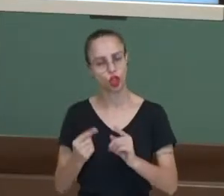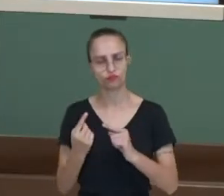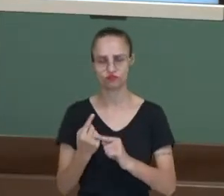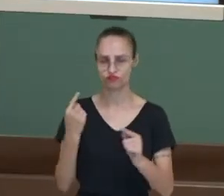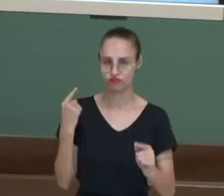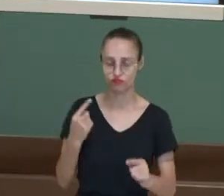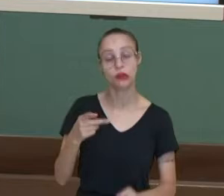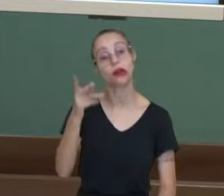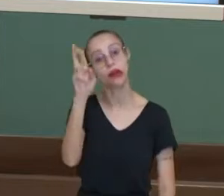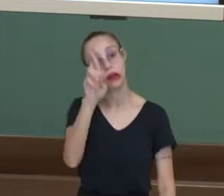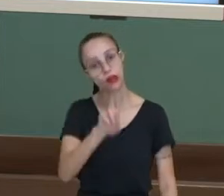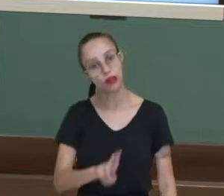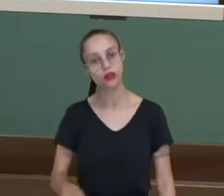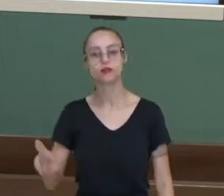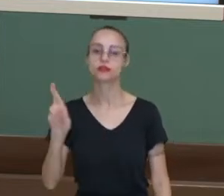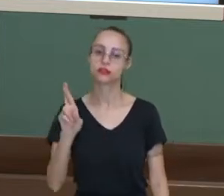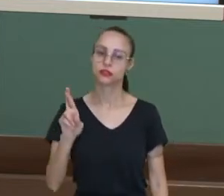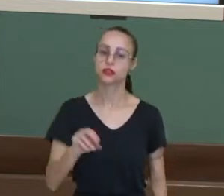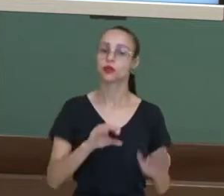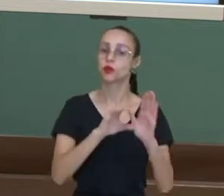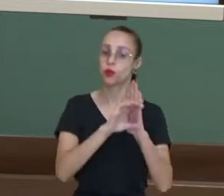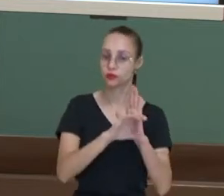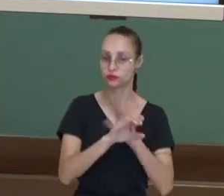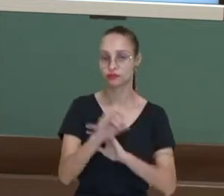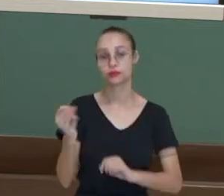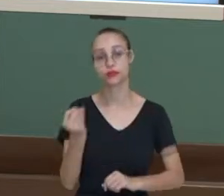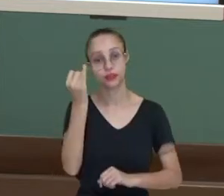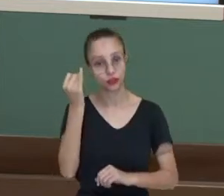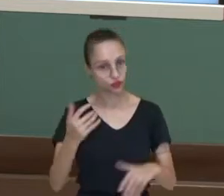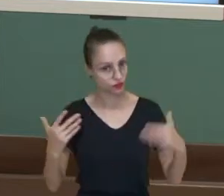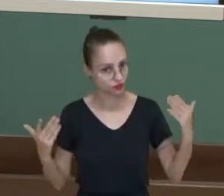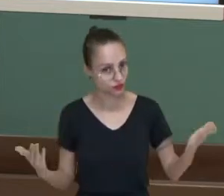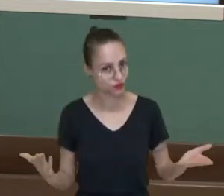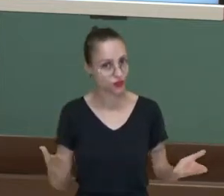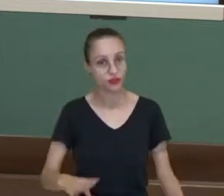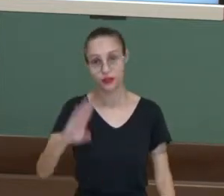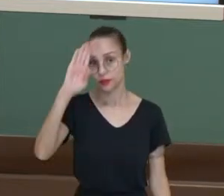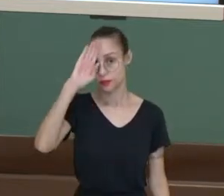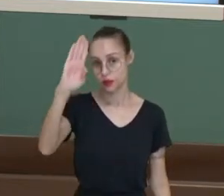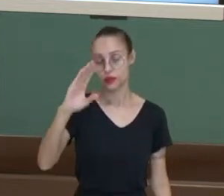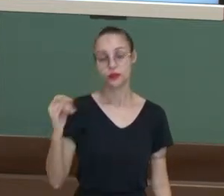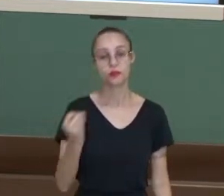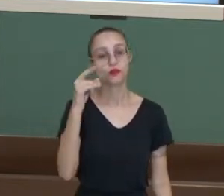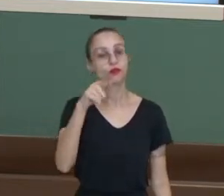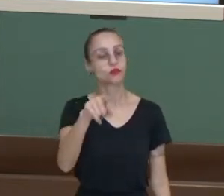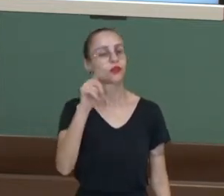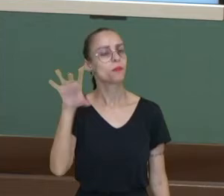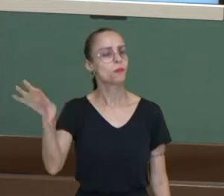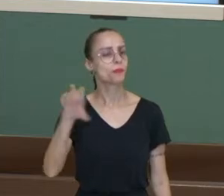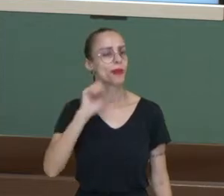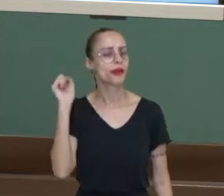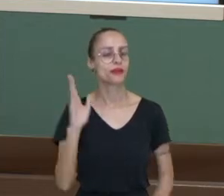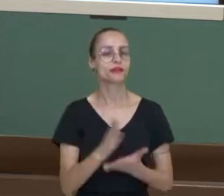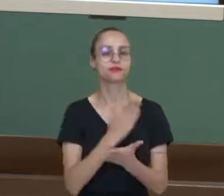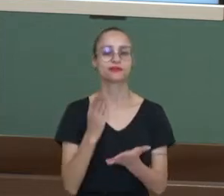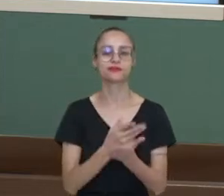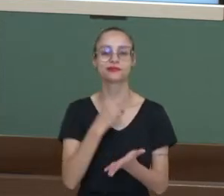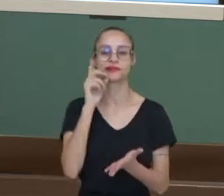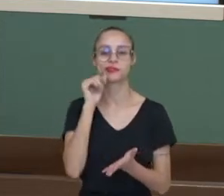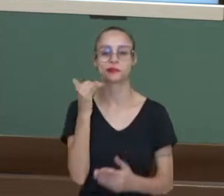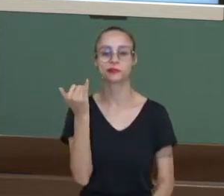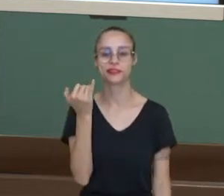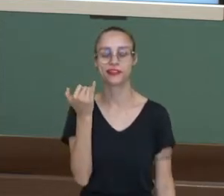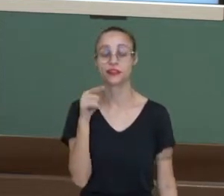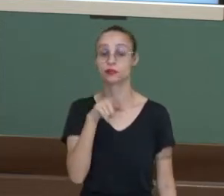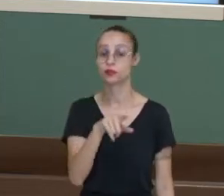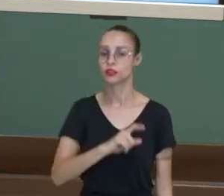vamos rever alguns conceitos importantes. Então, para isso, fundamental que você tenha lápis, caderno, caneta com você